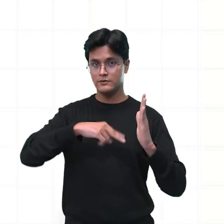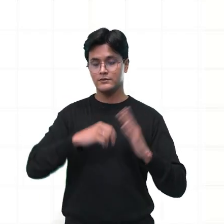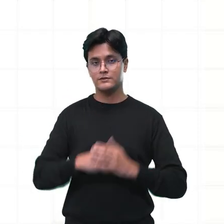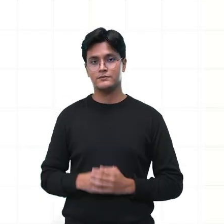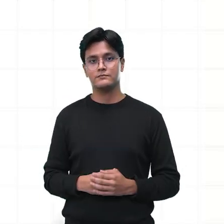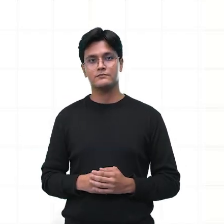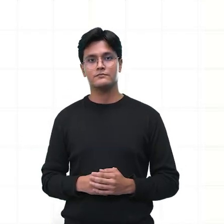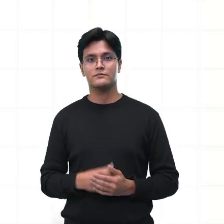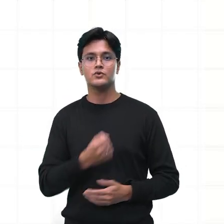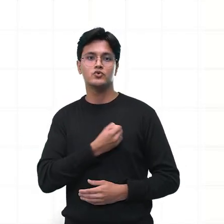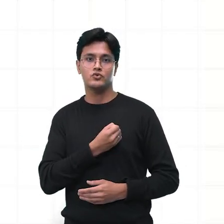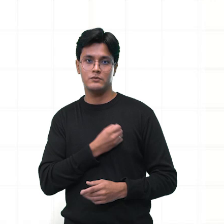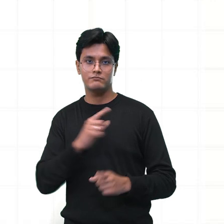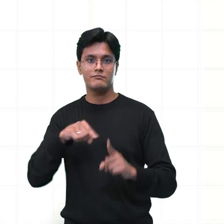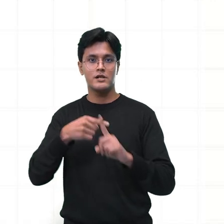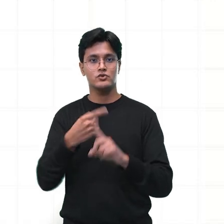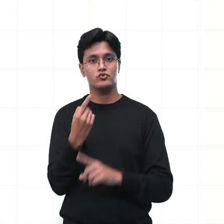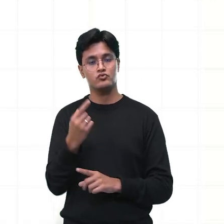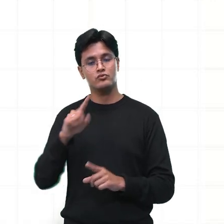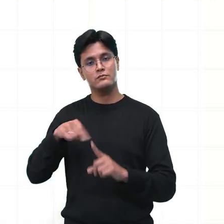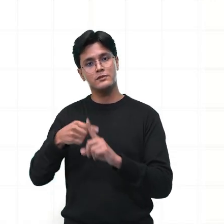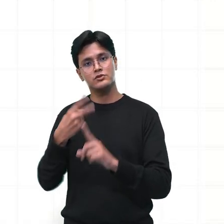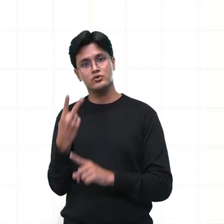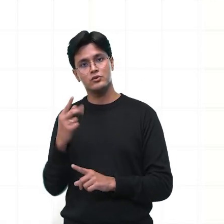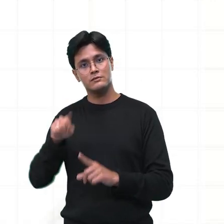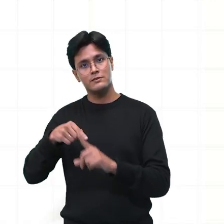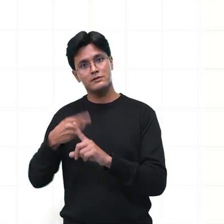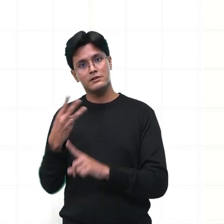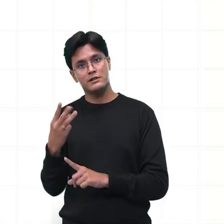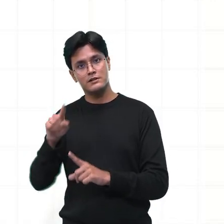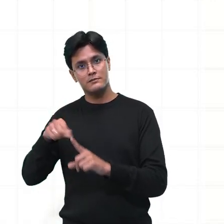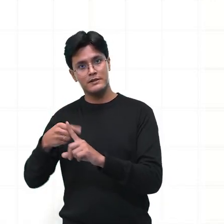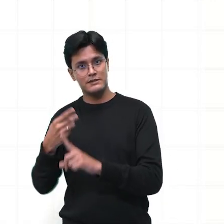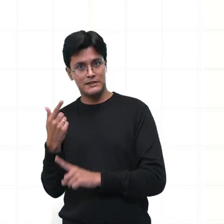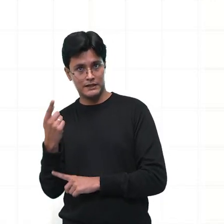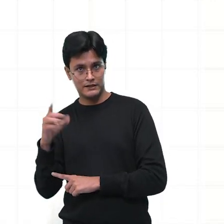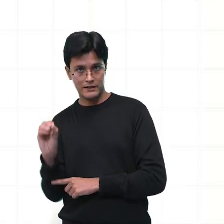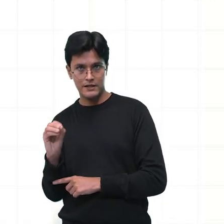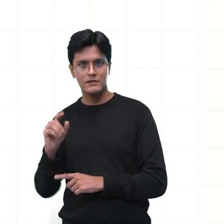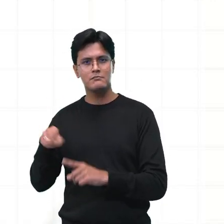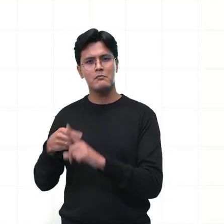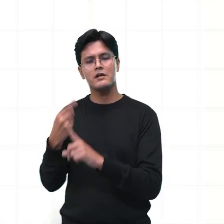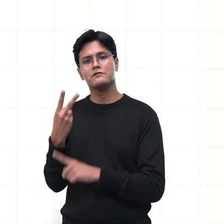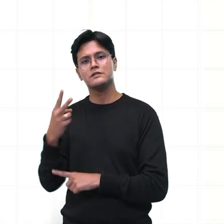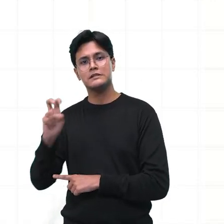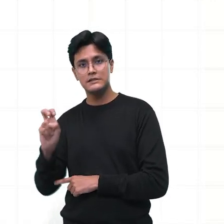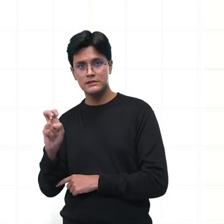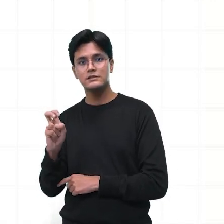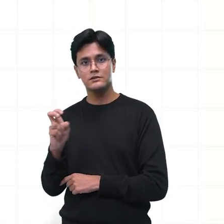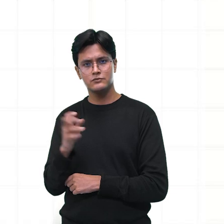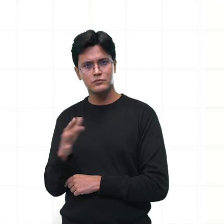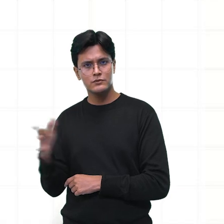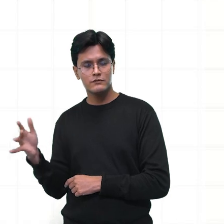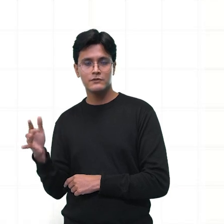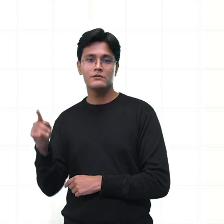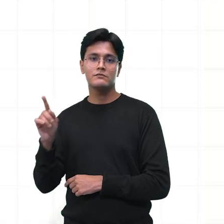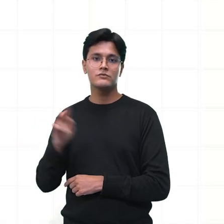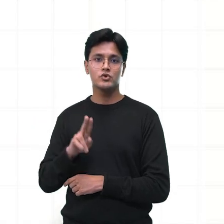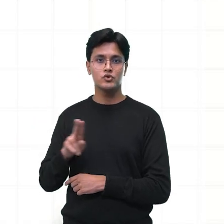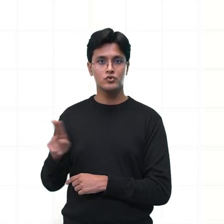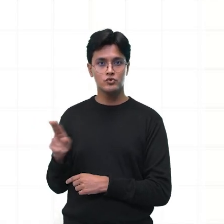Os números mais 1, mais 2, mais 3, mais 10, mais 25, mais 100, infinitamente, são chamados números